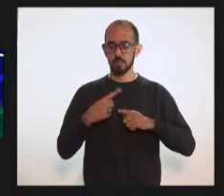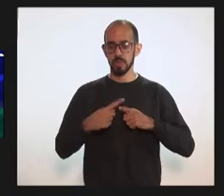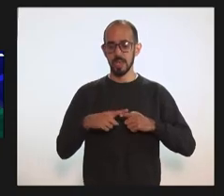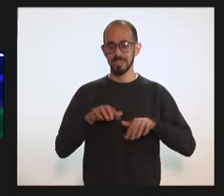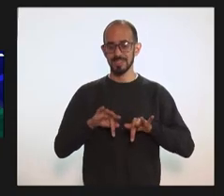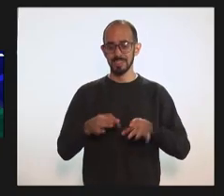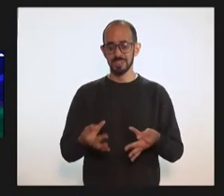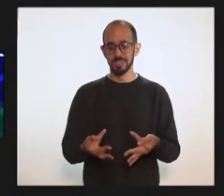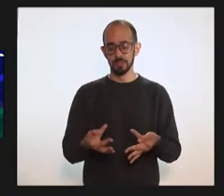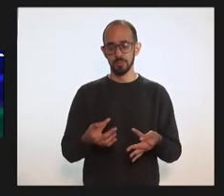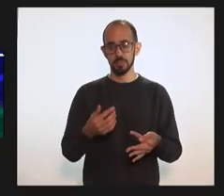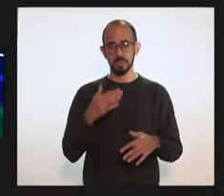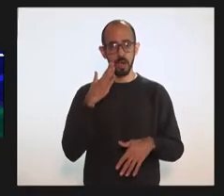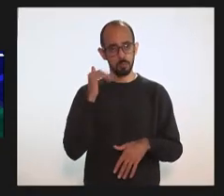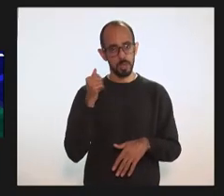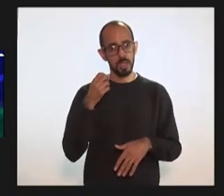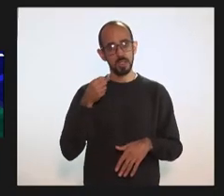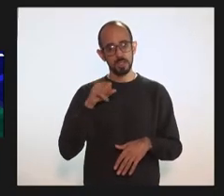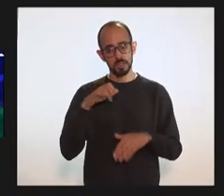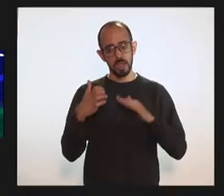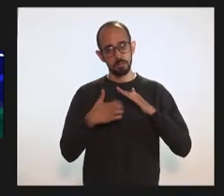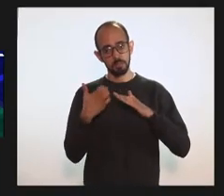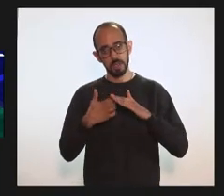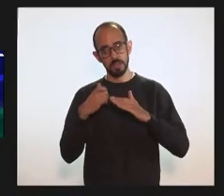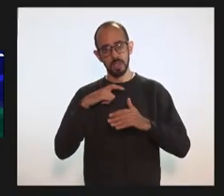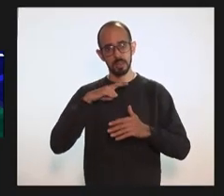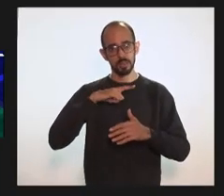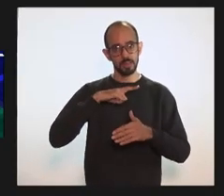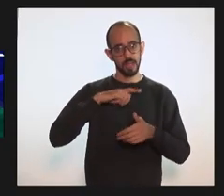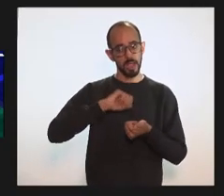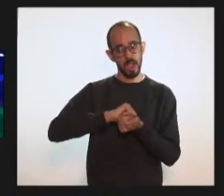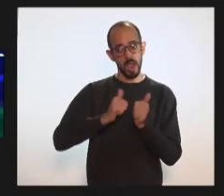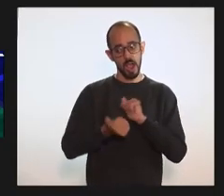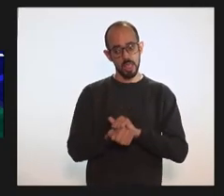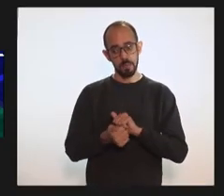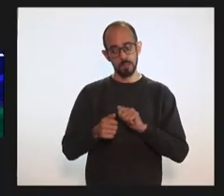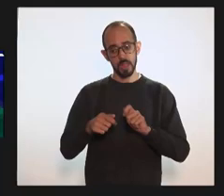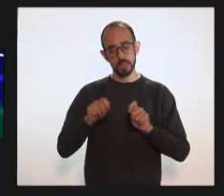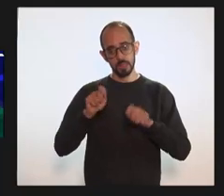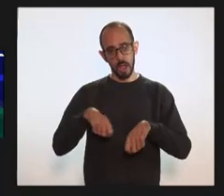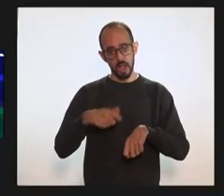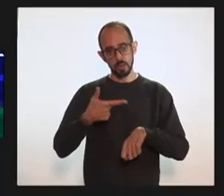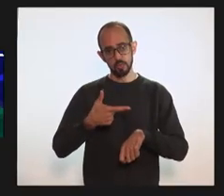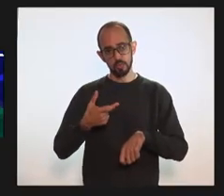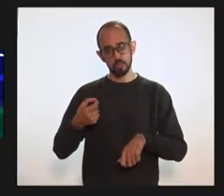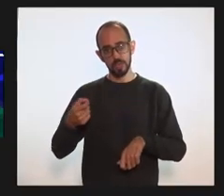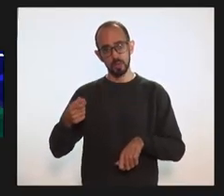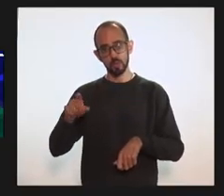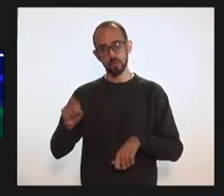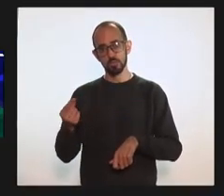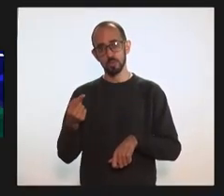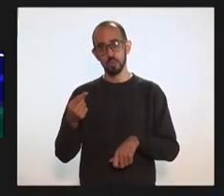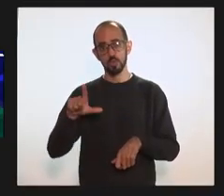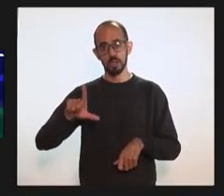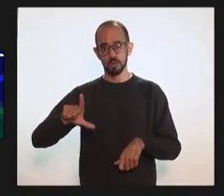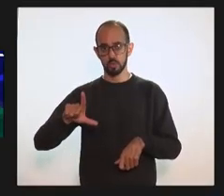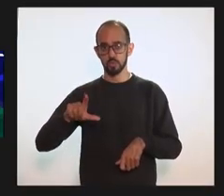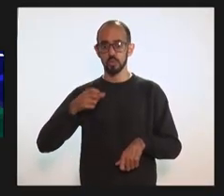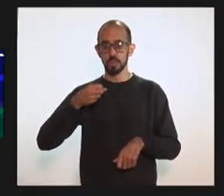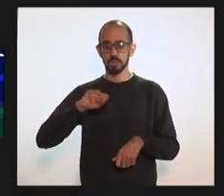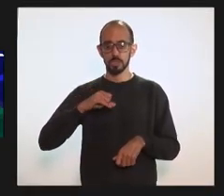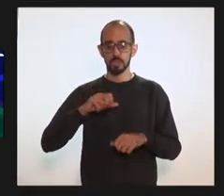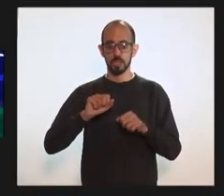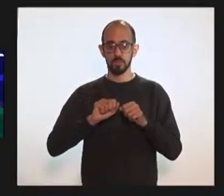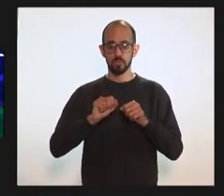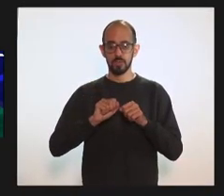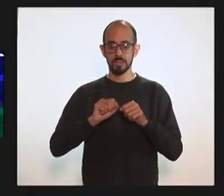verificar se determinada empresa está adequada aos 200 mil litros ou não. Quando nós estamos falando de uma grande cervejaria, nós estamos falando